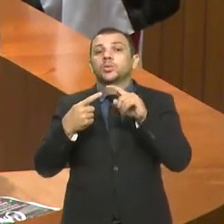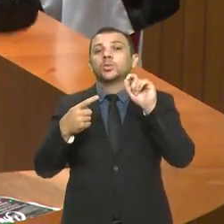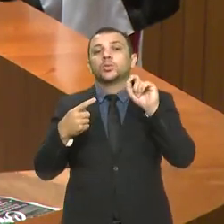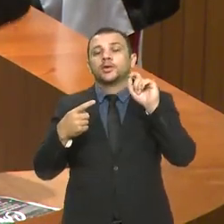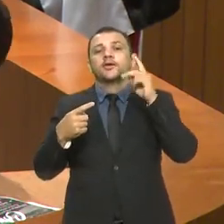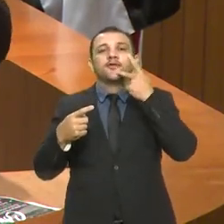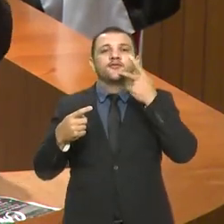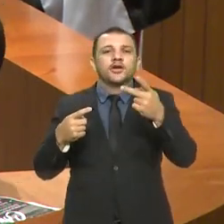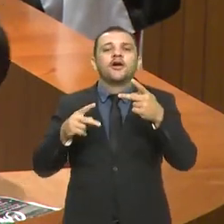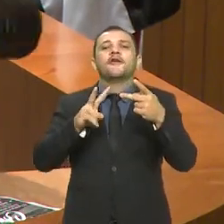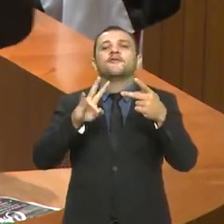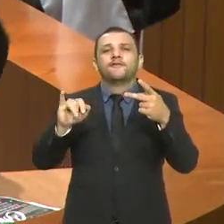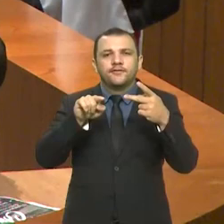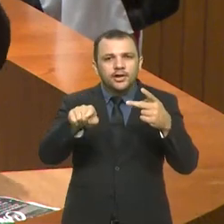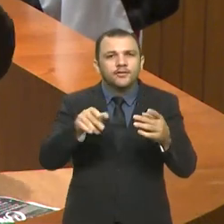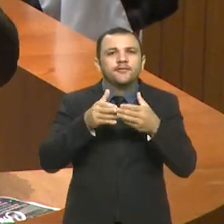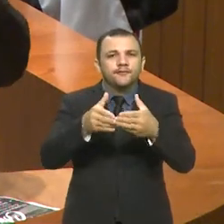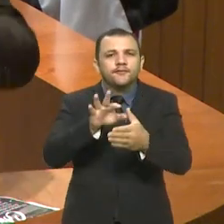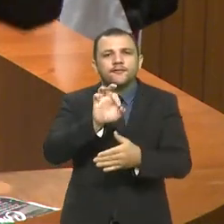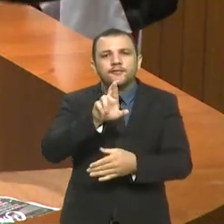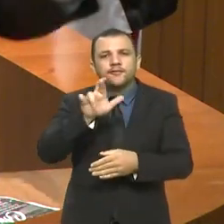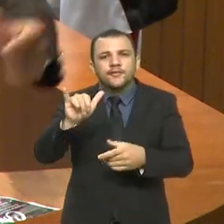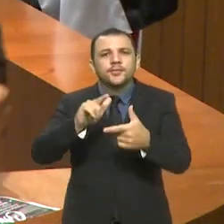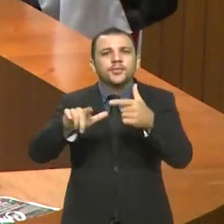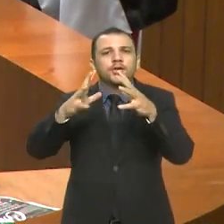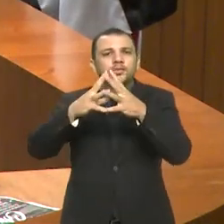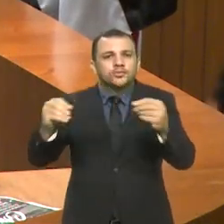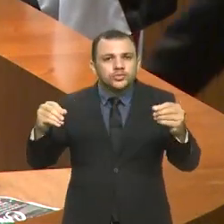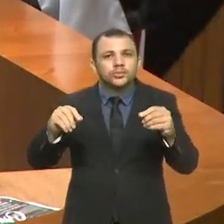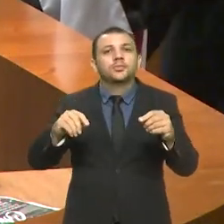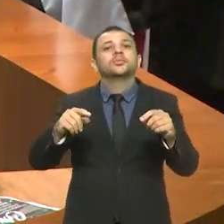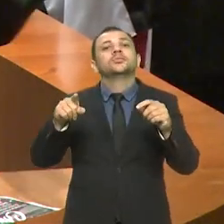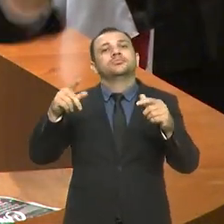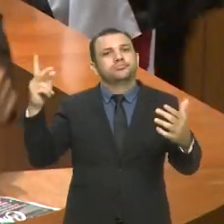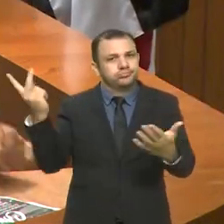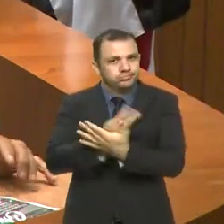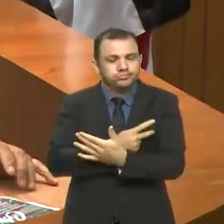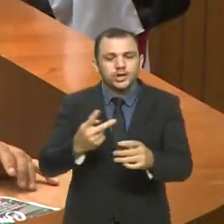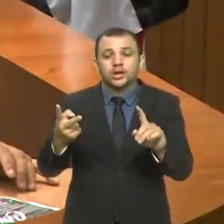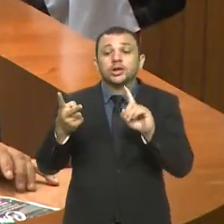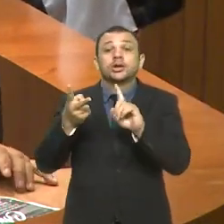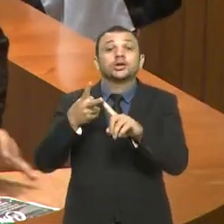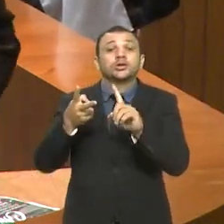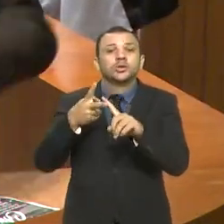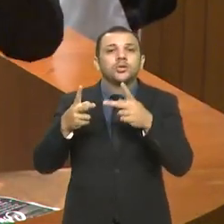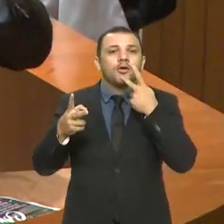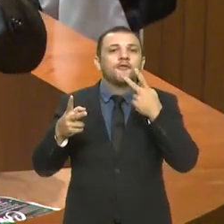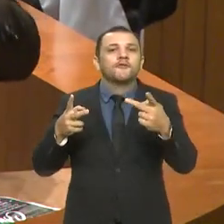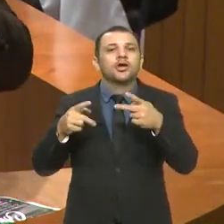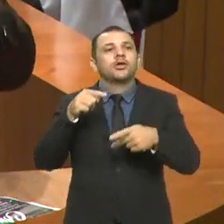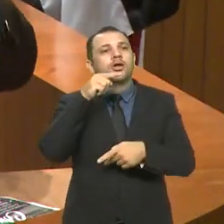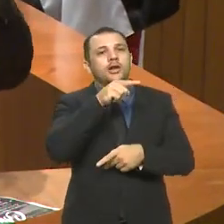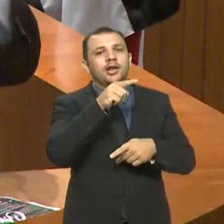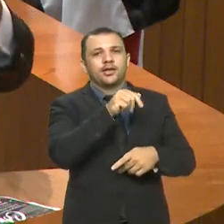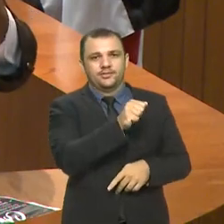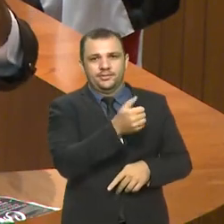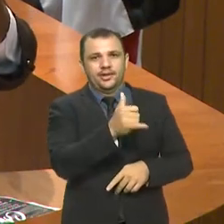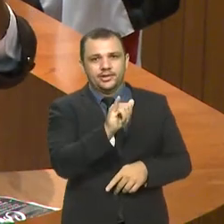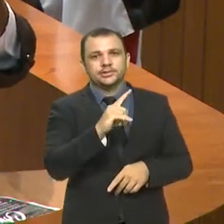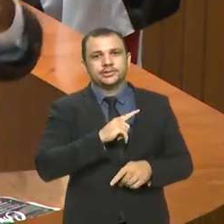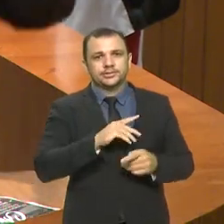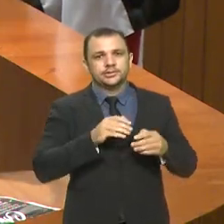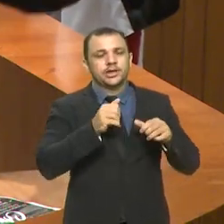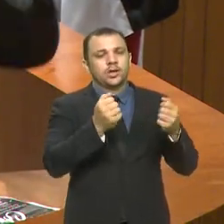verdade quando disse que nós íamos ter BRT lá na Araçagi. Para não chamar de